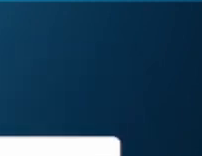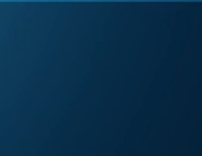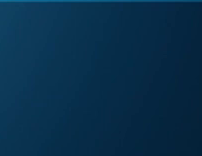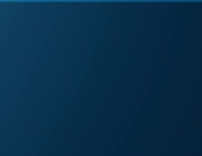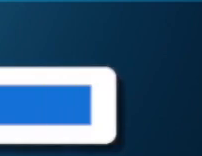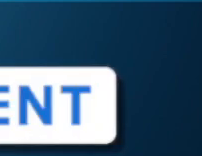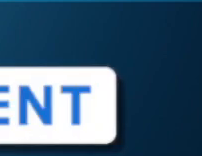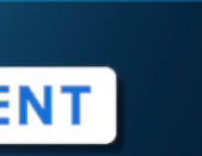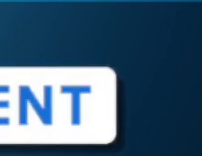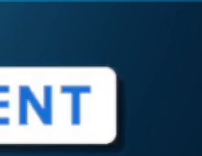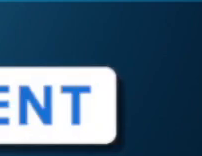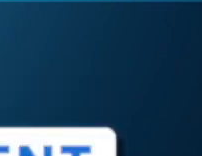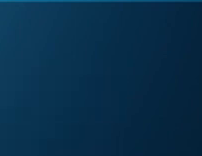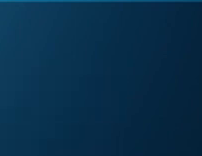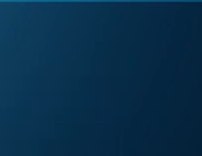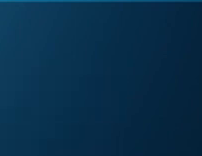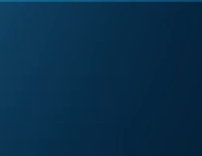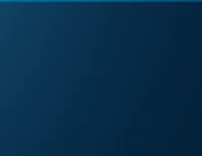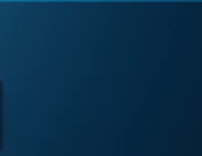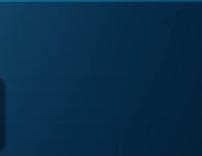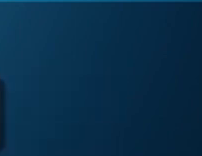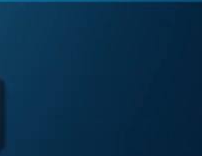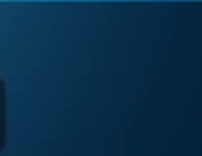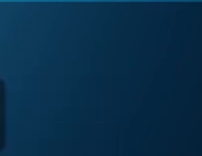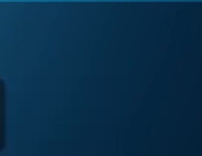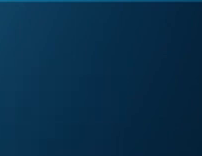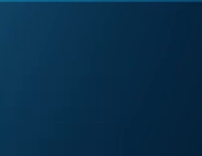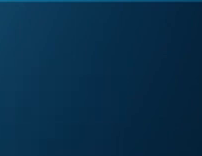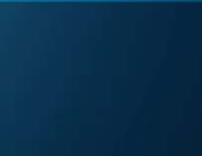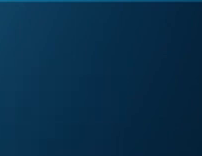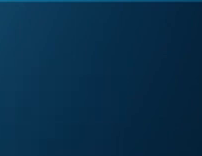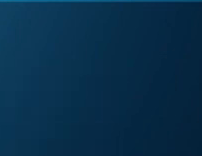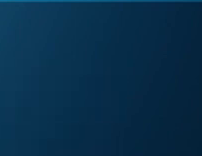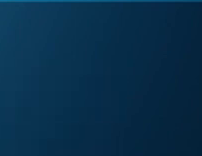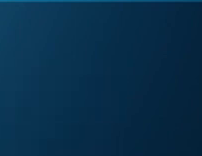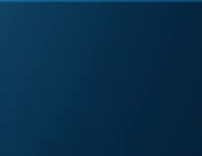notificação. Fo comentário, no fahetutang, va media social Siraseluk.